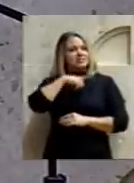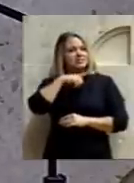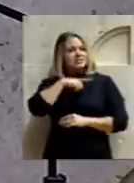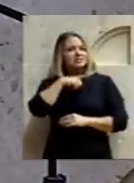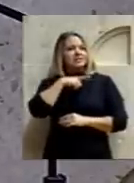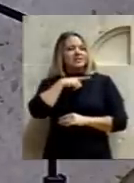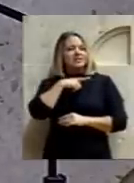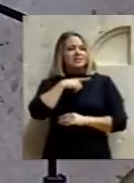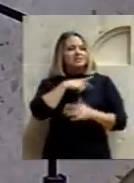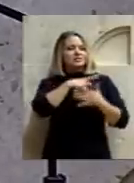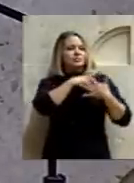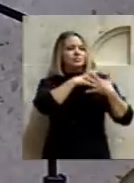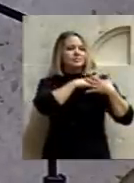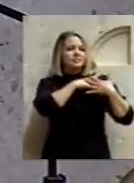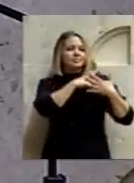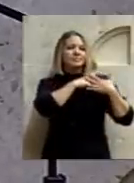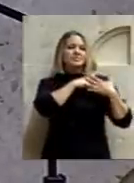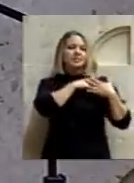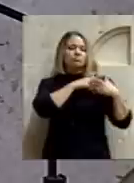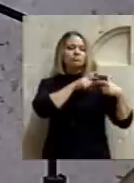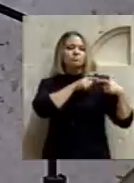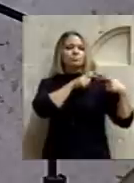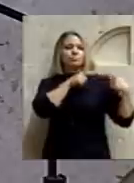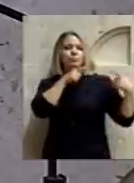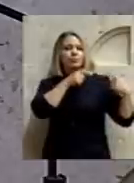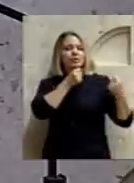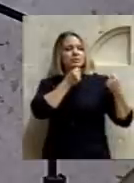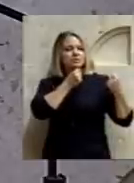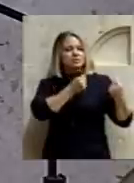de grande responsabilidade